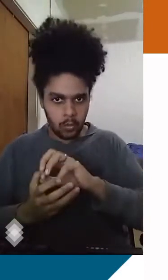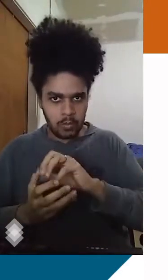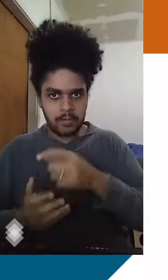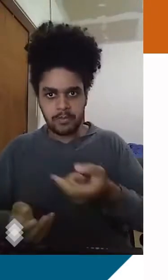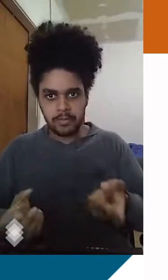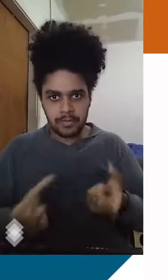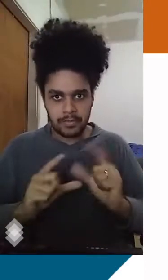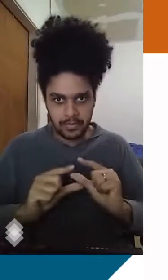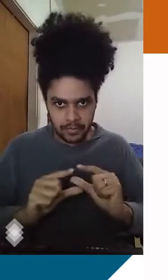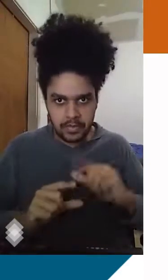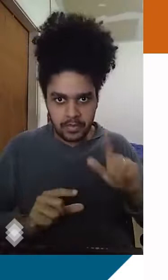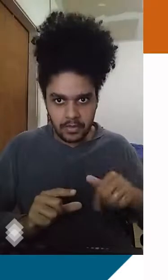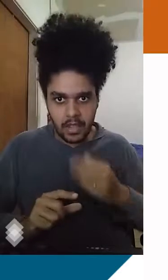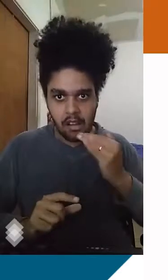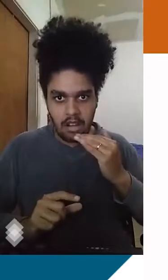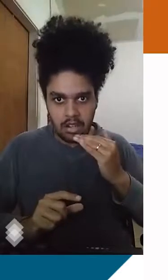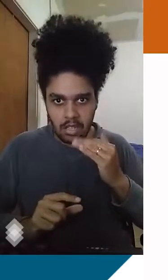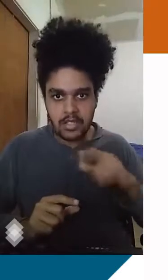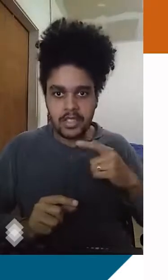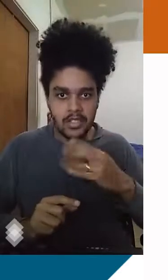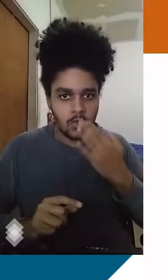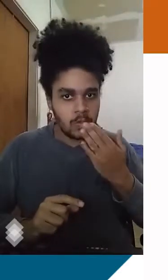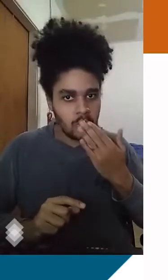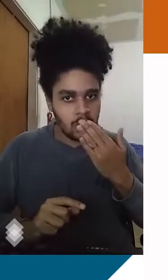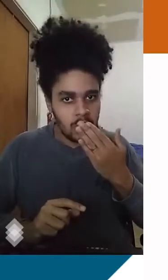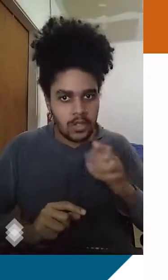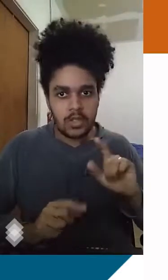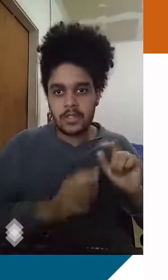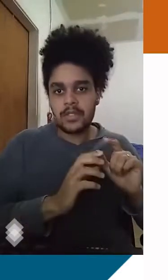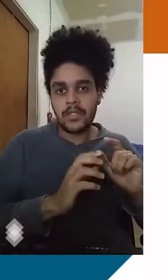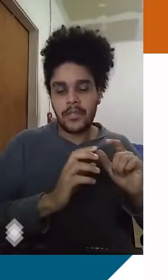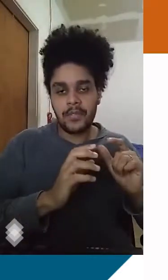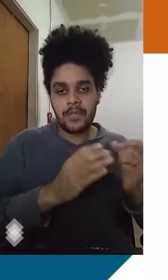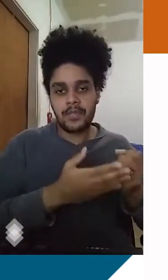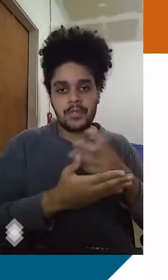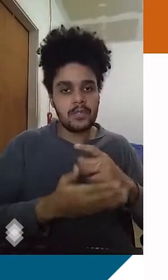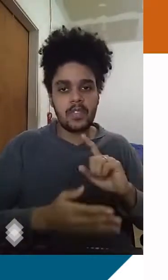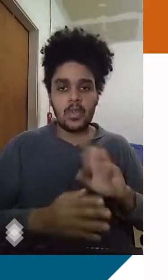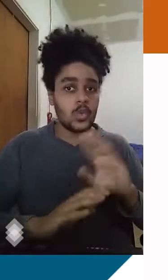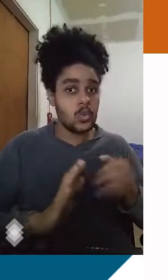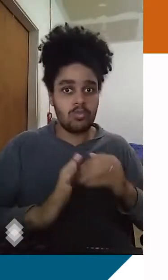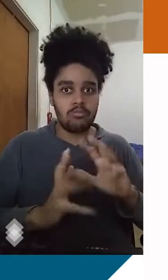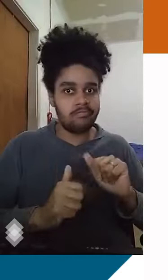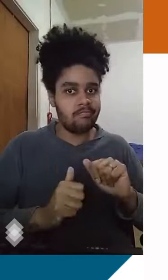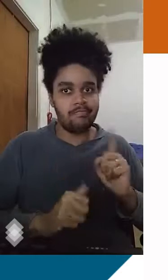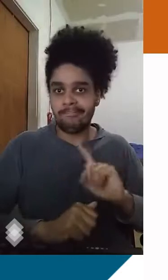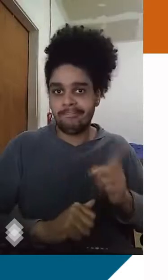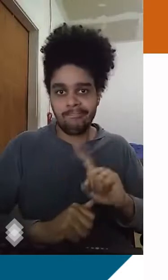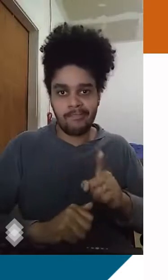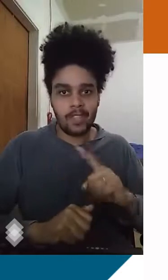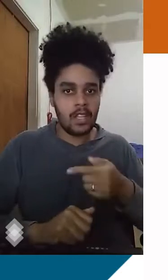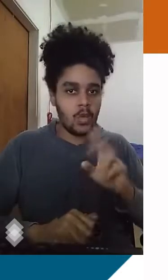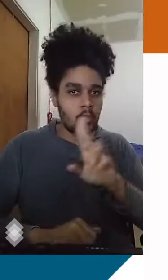globo, menor vai ser a deformação? Esse tipo de projeção, então, ela vai ser usada para representar todo o planeta? Não,